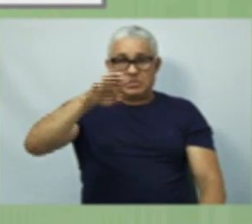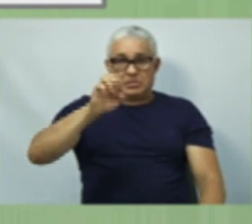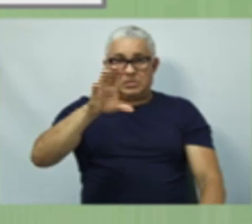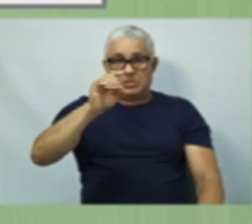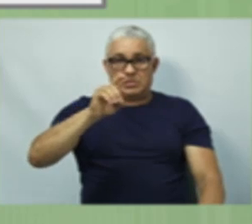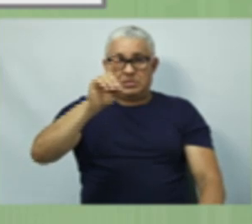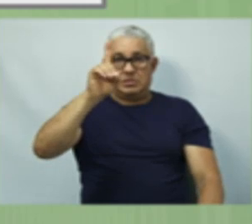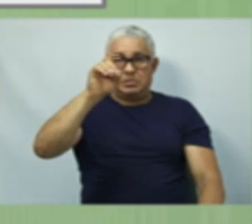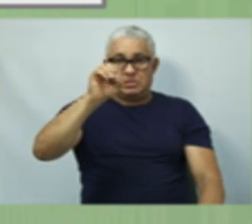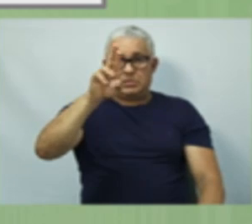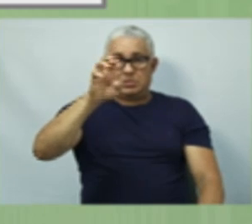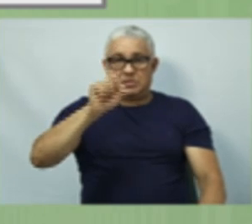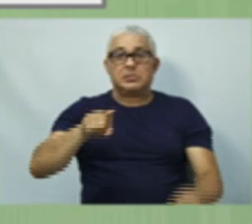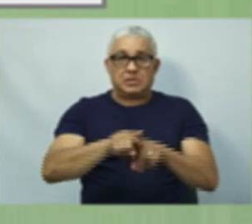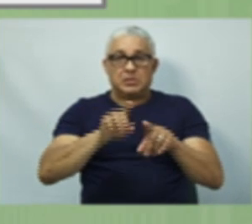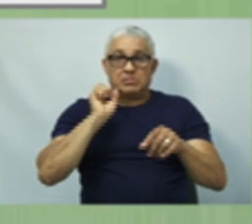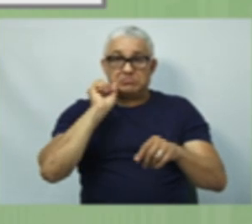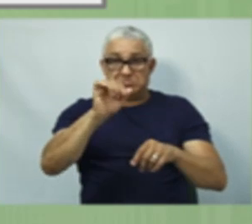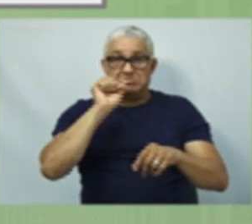fornecer um